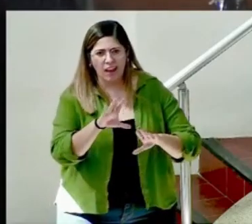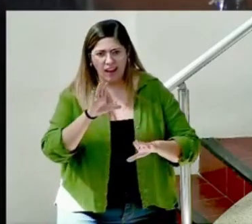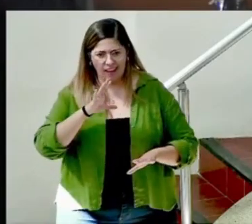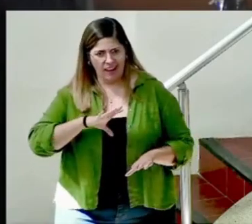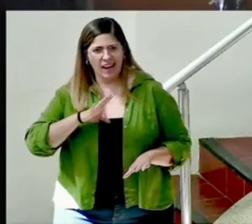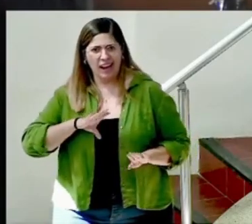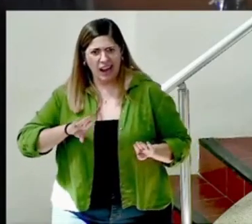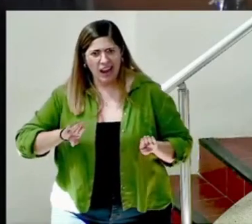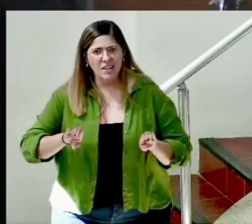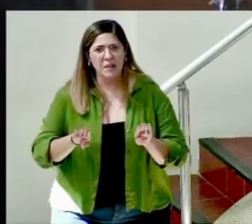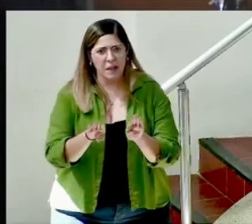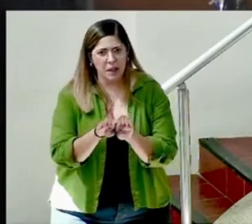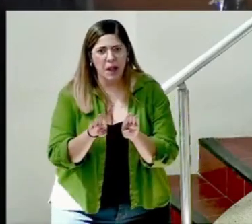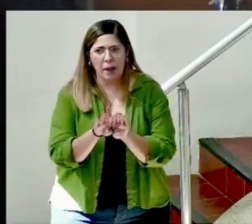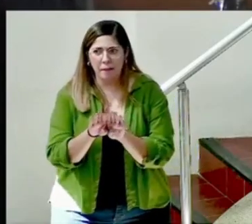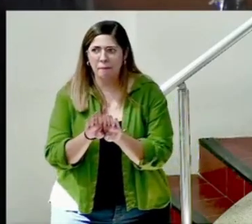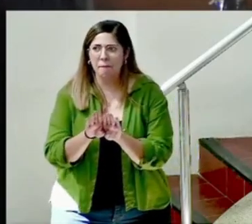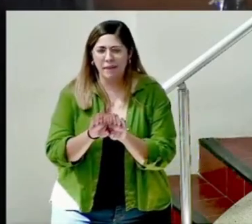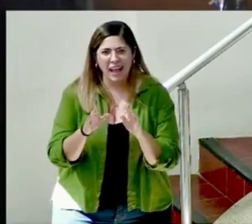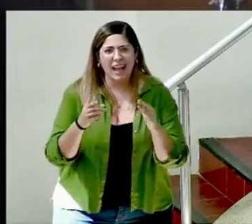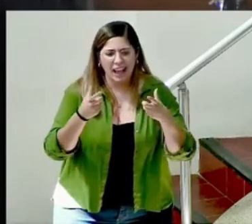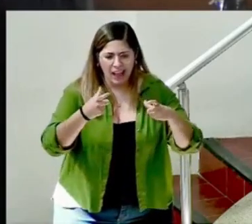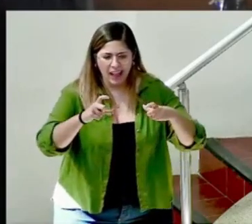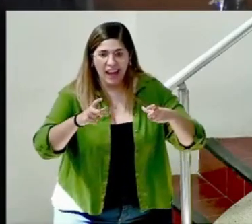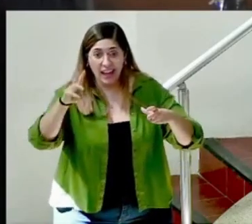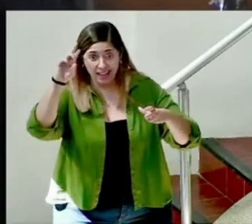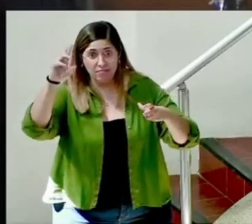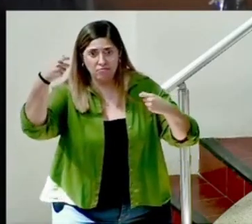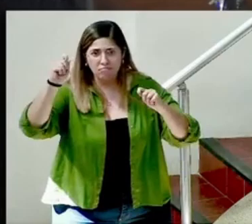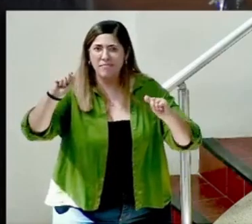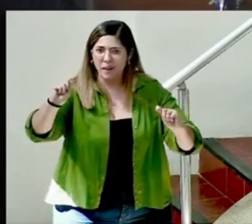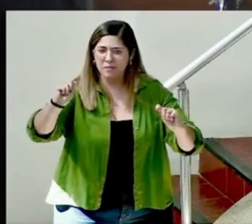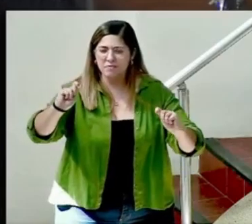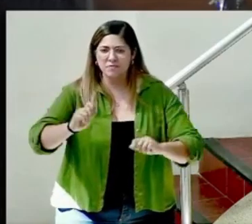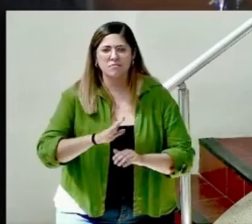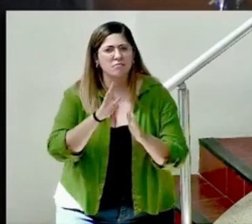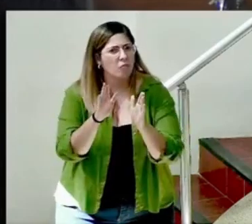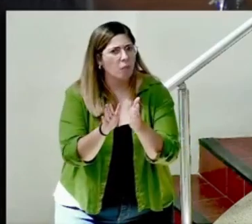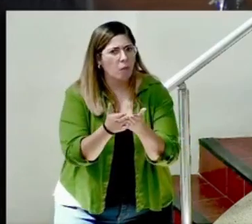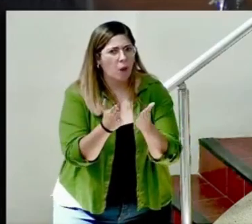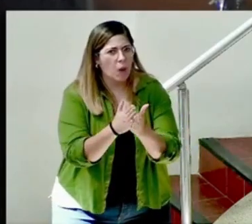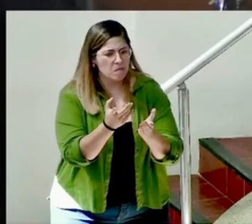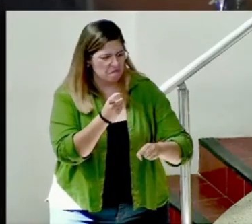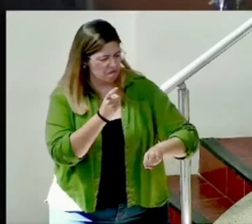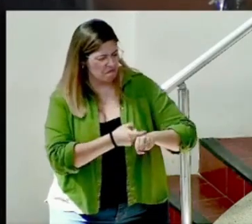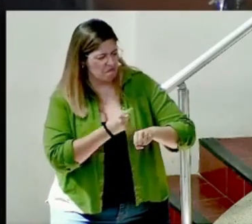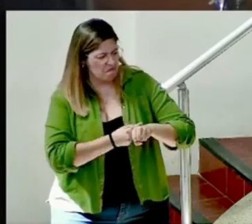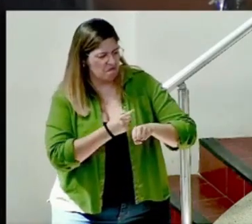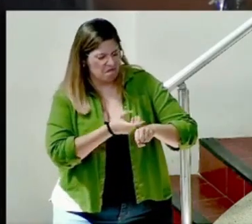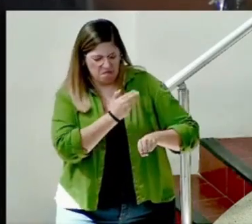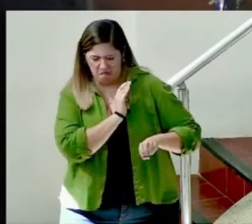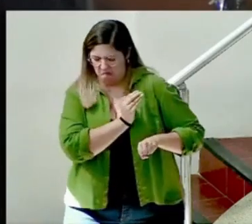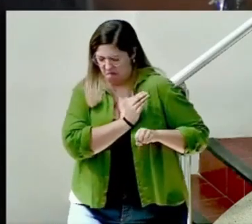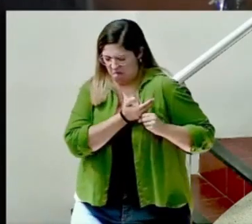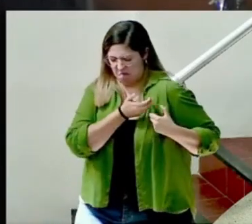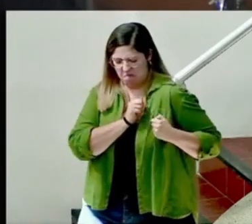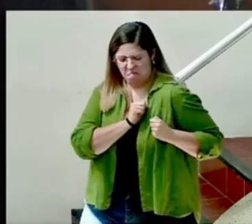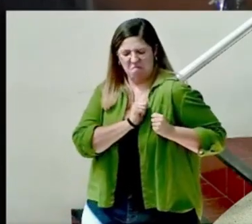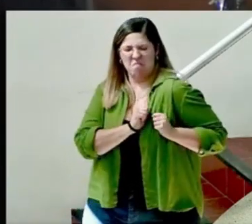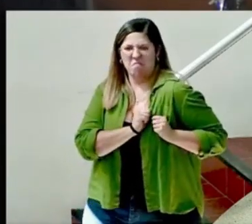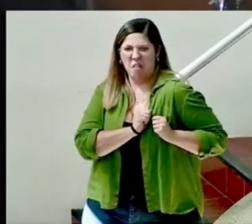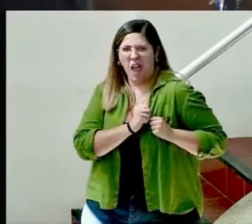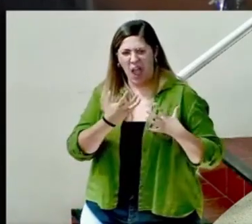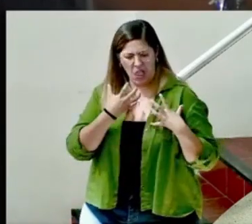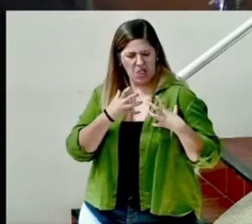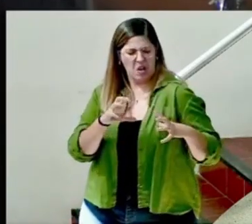de vocês, na terra que o Senhor seu Deus lhe dá, não endureçam o seu coração, nem fechem as mãos a seu